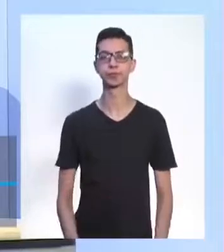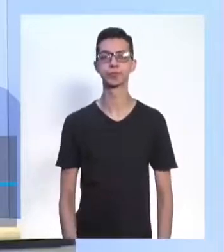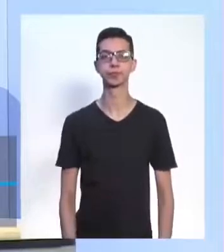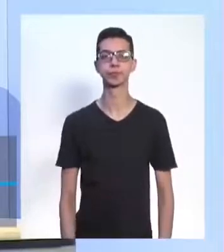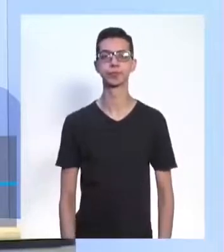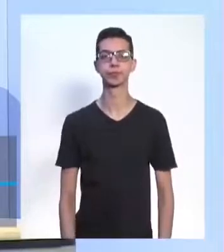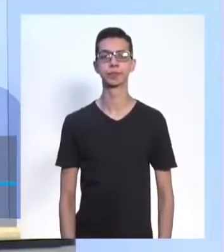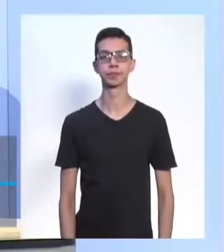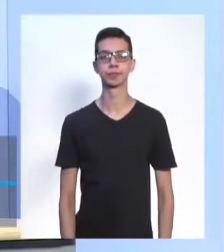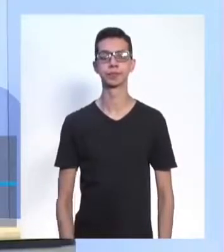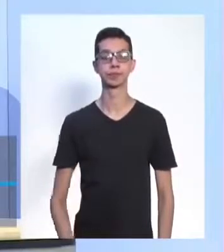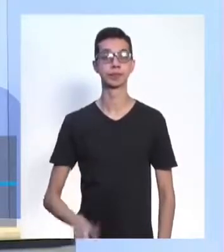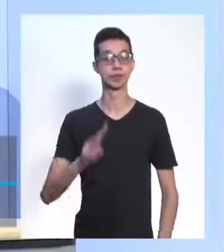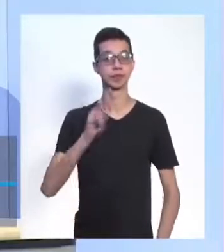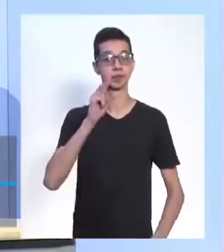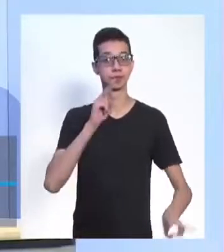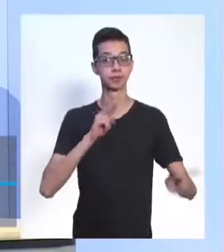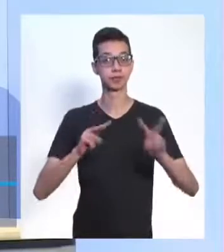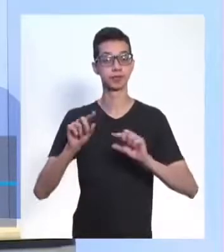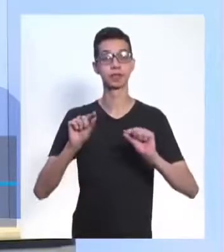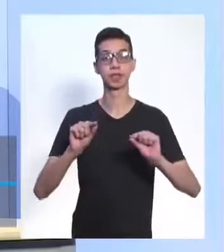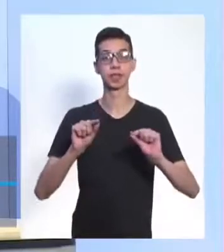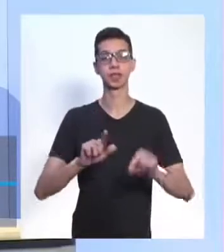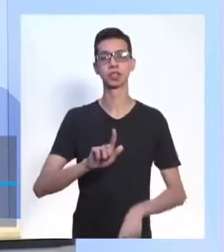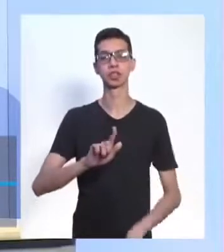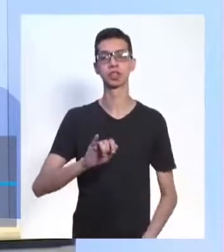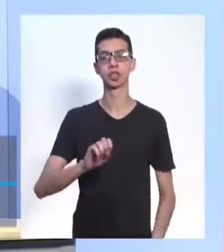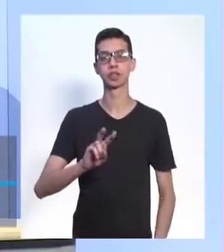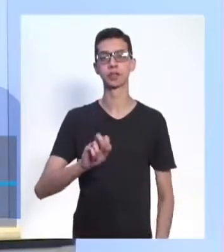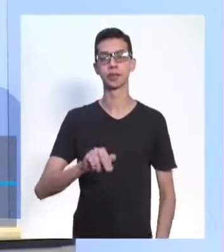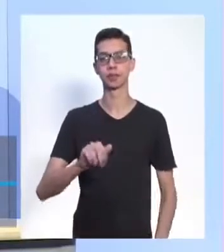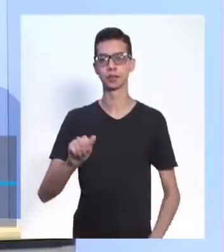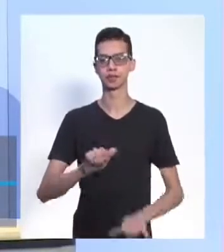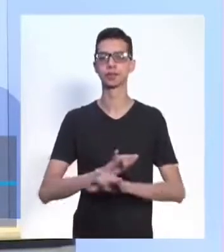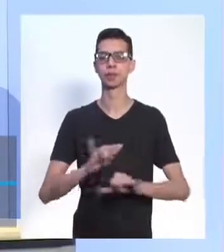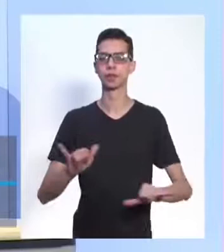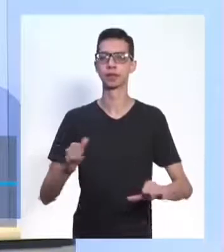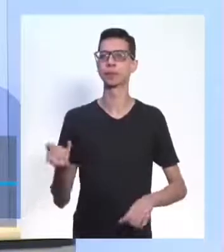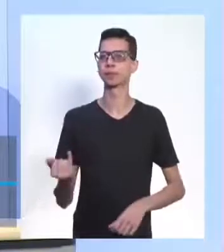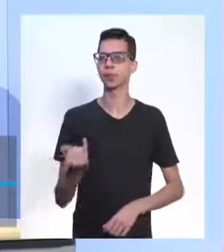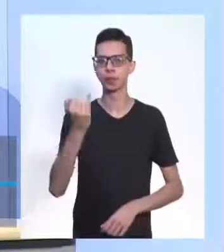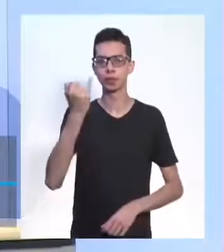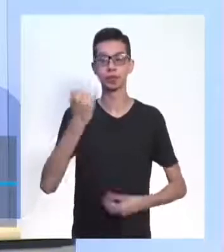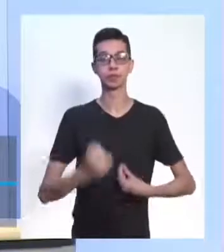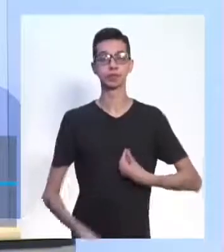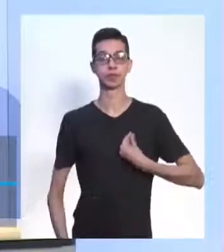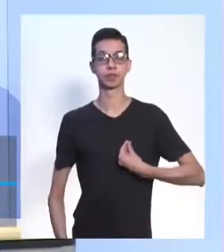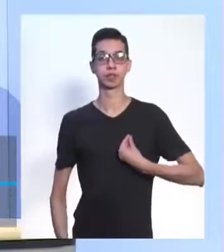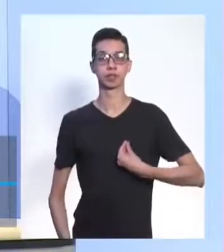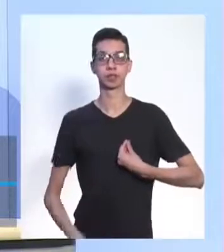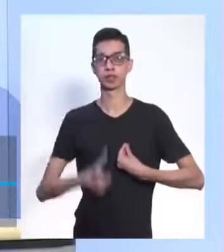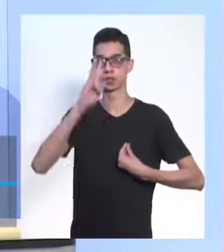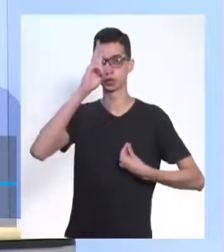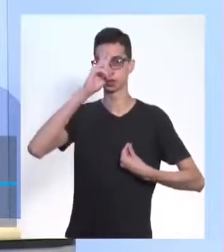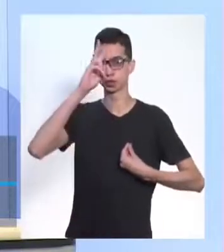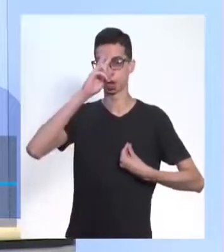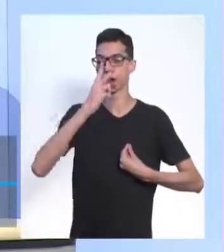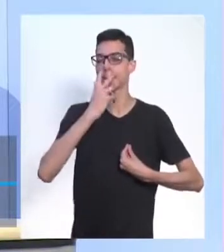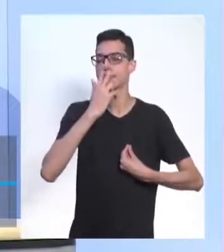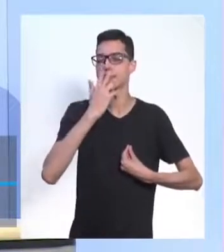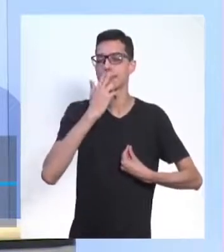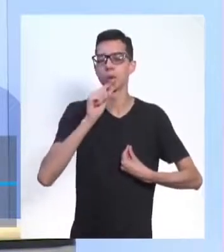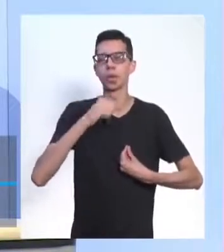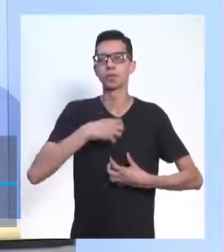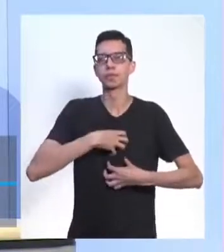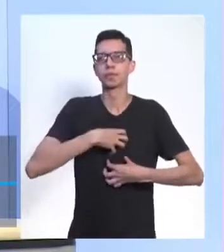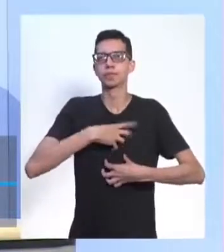Quem mais? Vamos ver aqui. A Giovana citou que tem toda a importância para dar vida à história. A